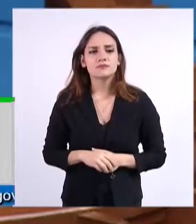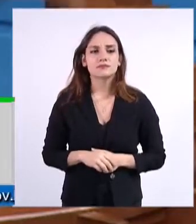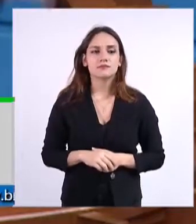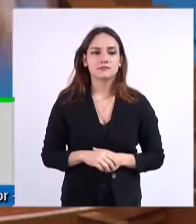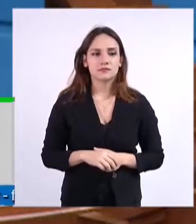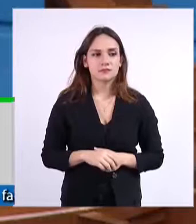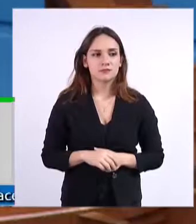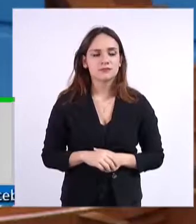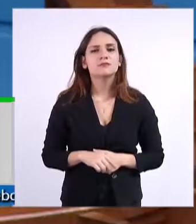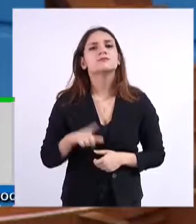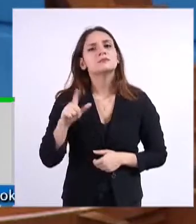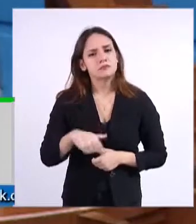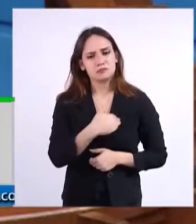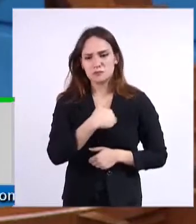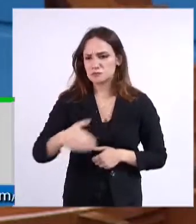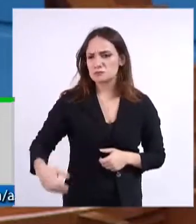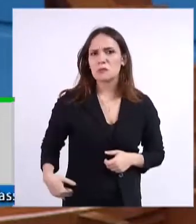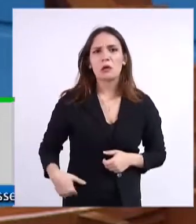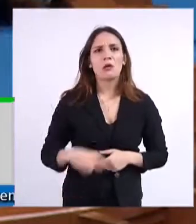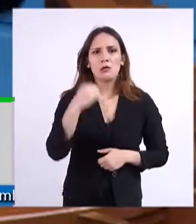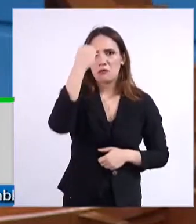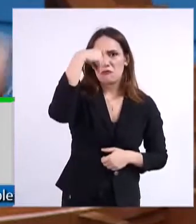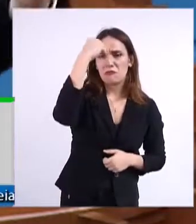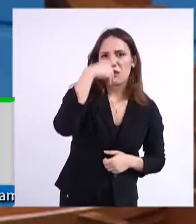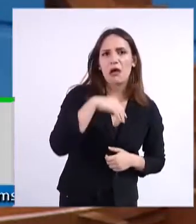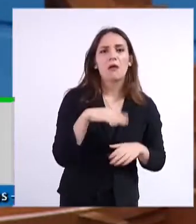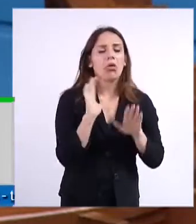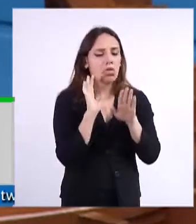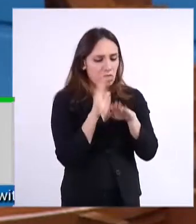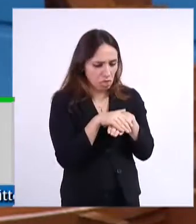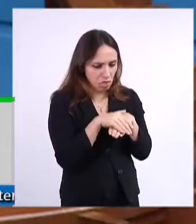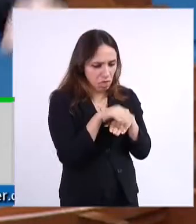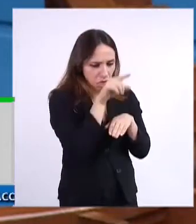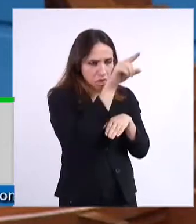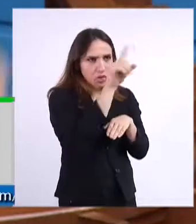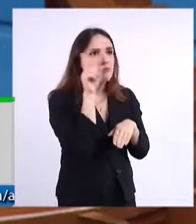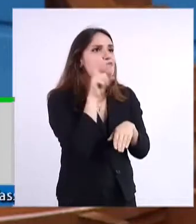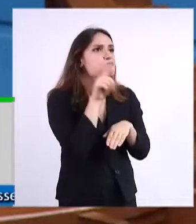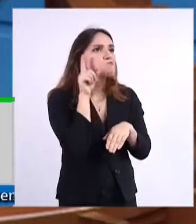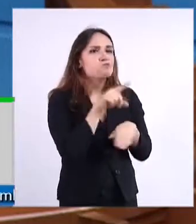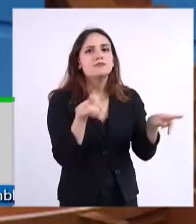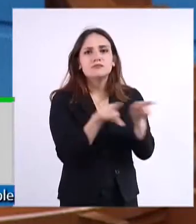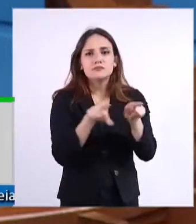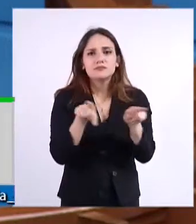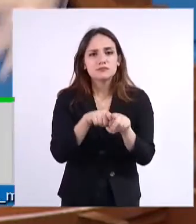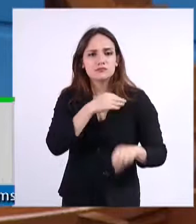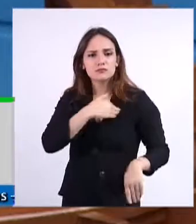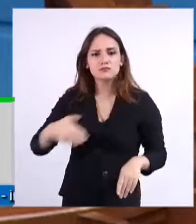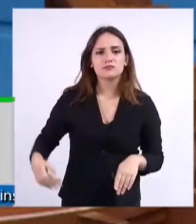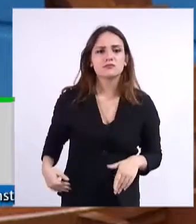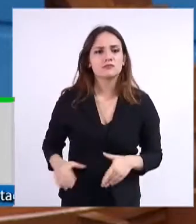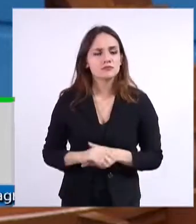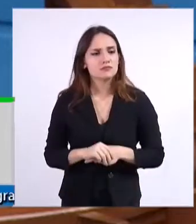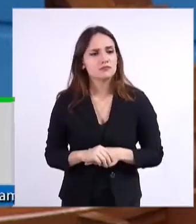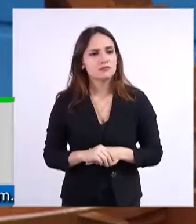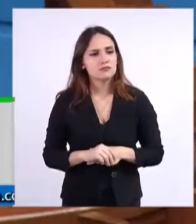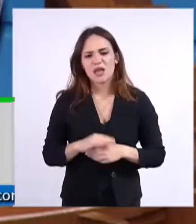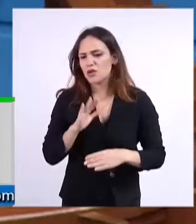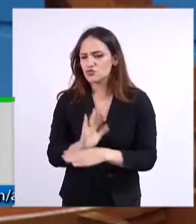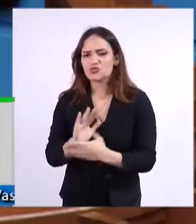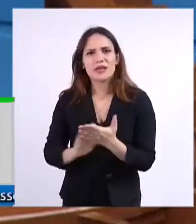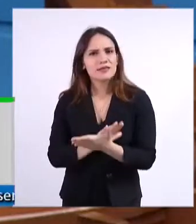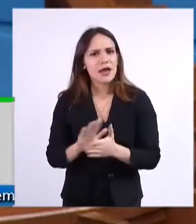Governo entreguista, capacho dos Estados Unidos e um governo contra os